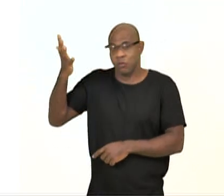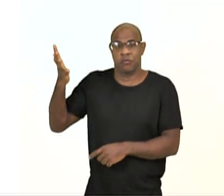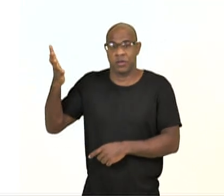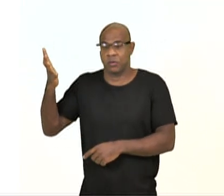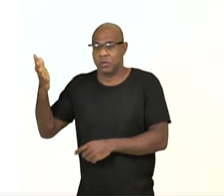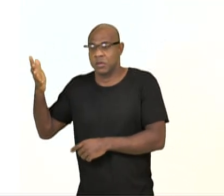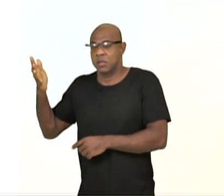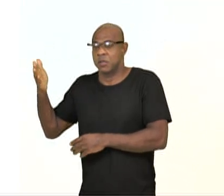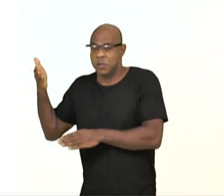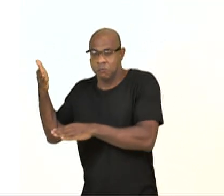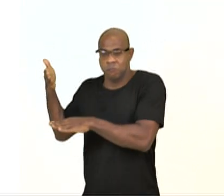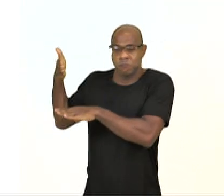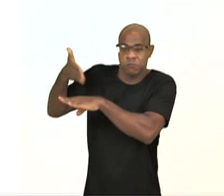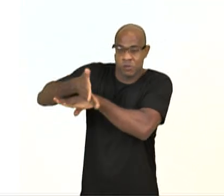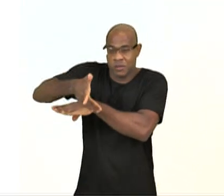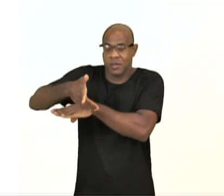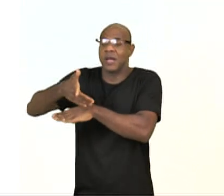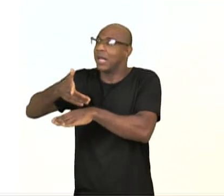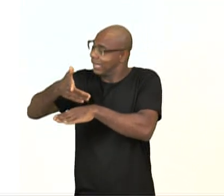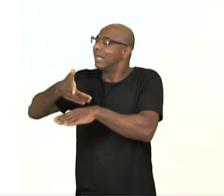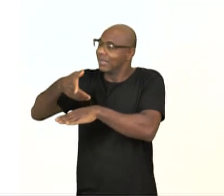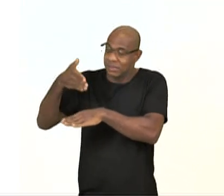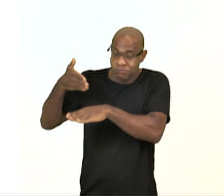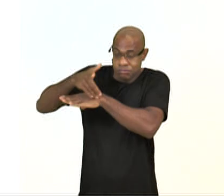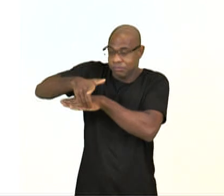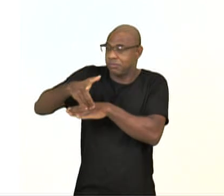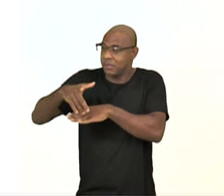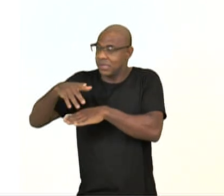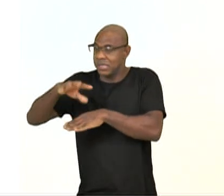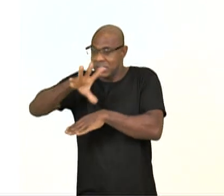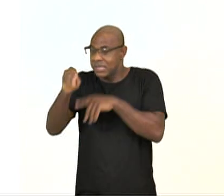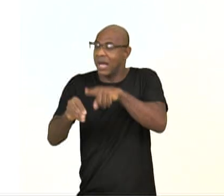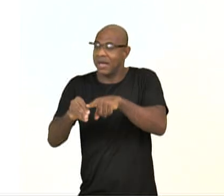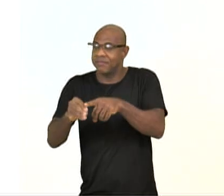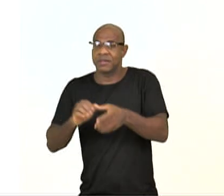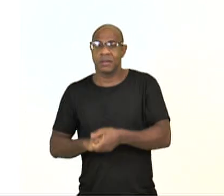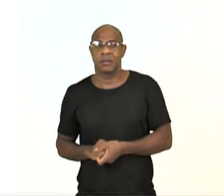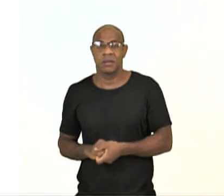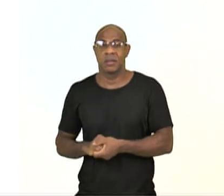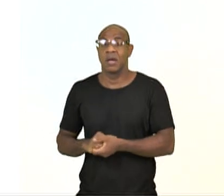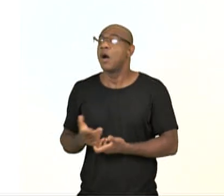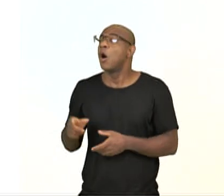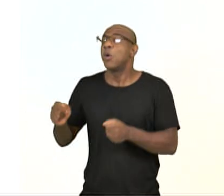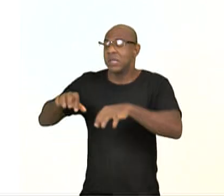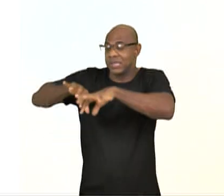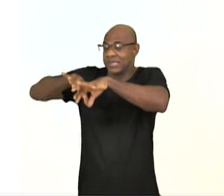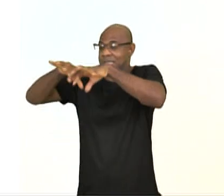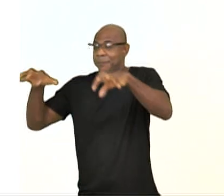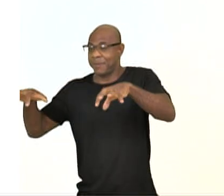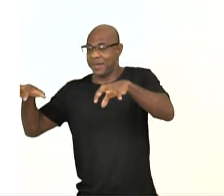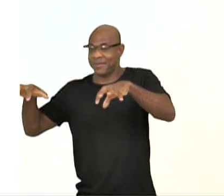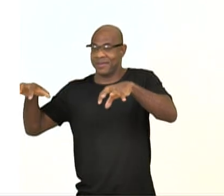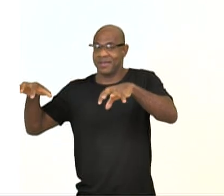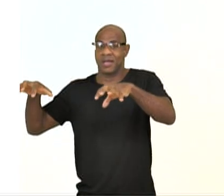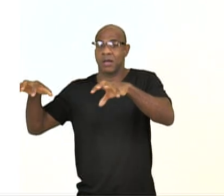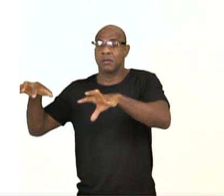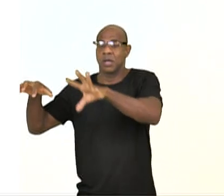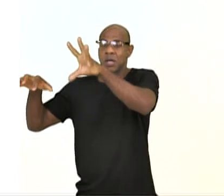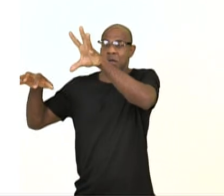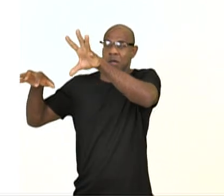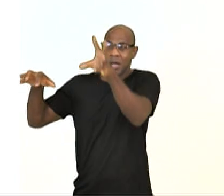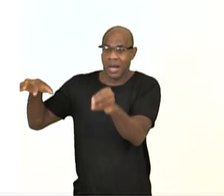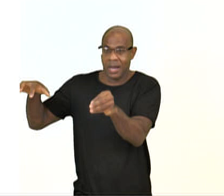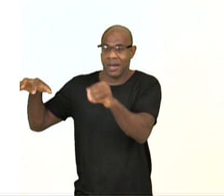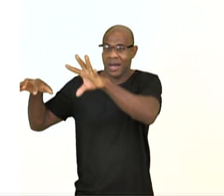na África? O que separa a Europa da África? Olha, é só esse espaço chamado Estreito de Gibraltar e o